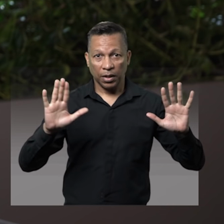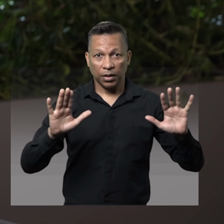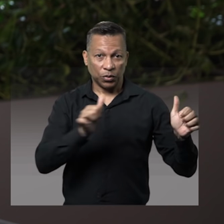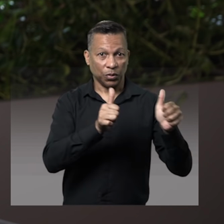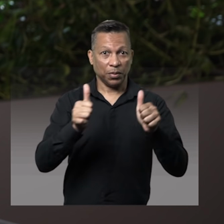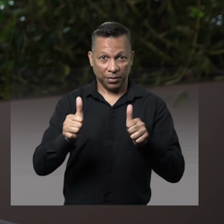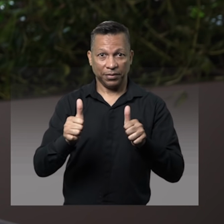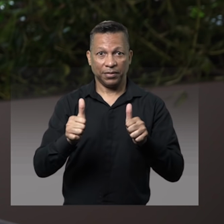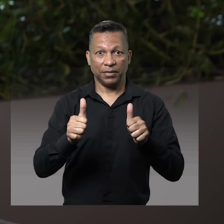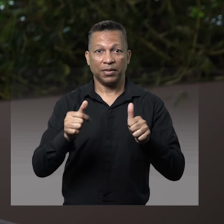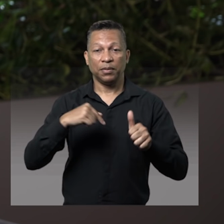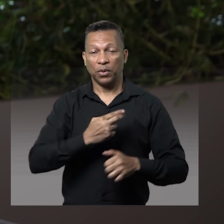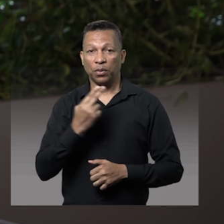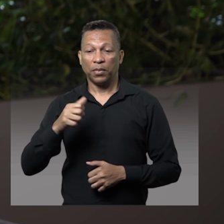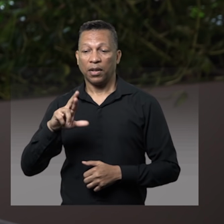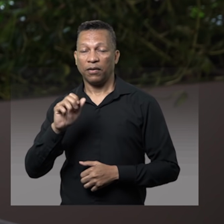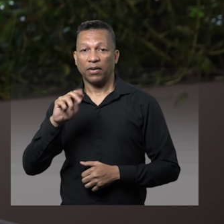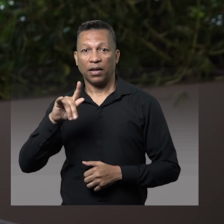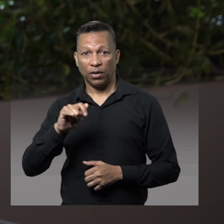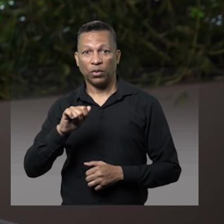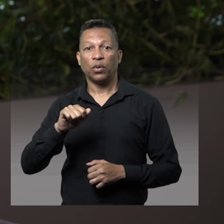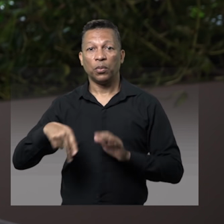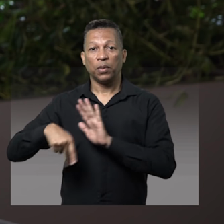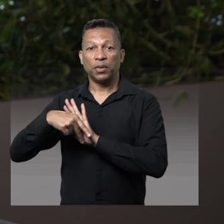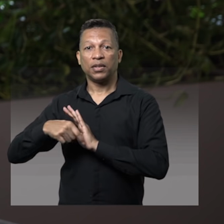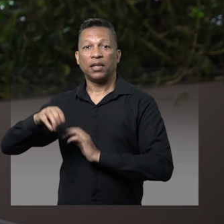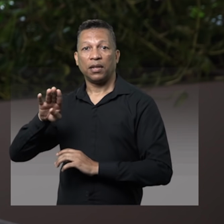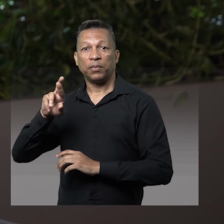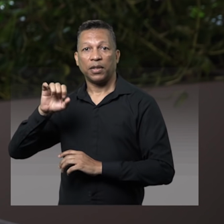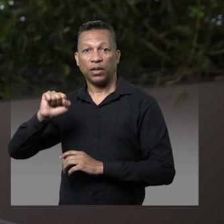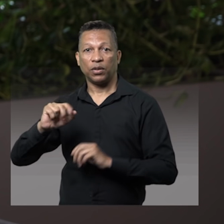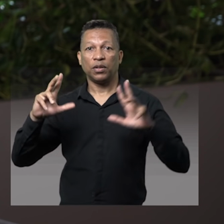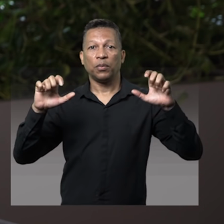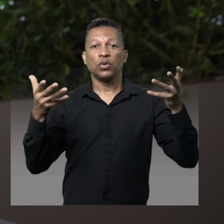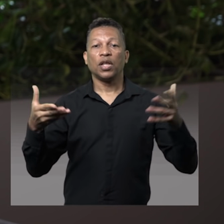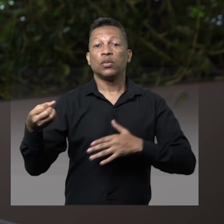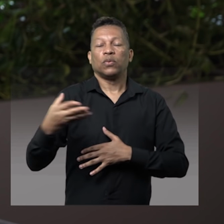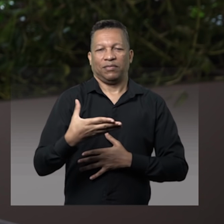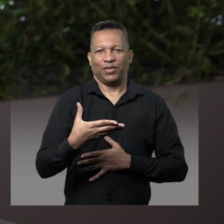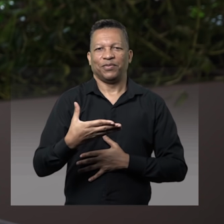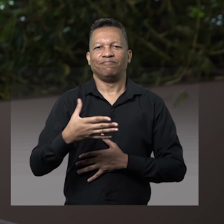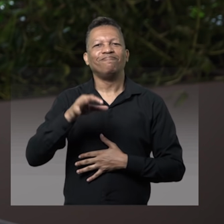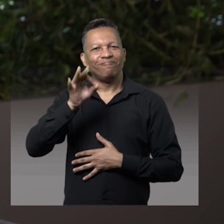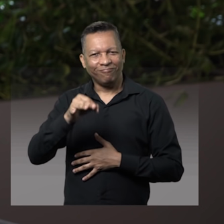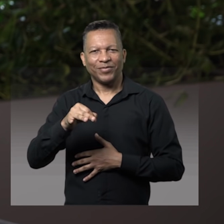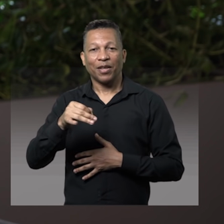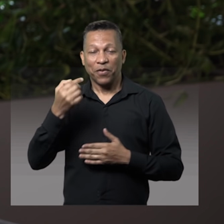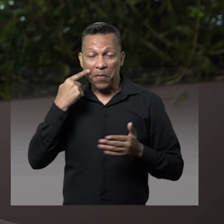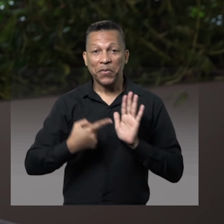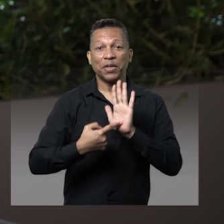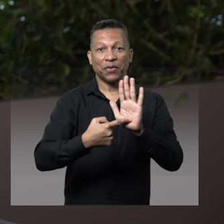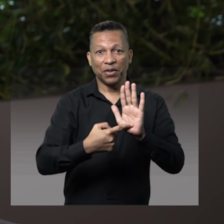Olá pessoal, tudo bom? Eu sou Rafael Ribeiro da Bran e o assunto de hoje é novidade. Isso mesmo, vim para apresentar